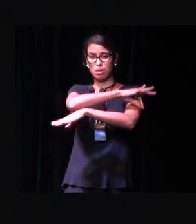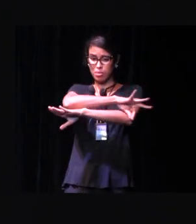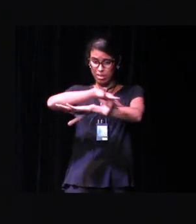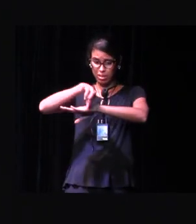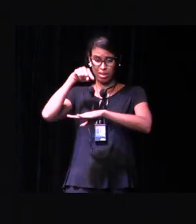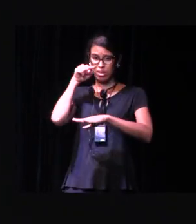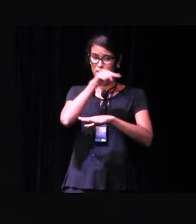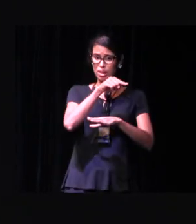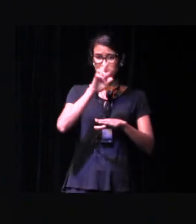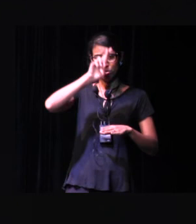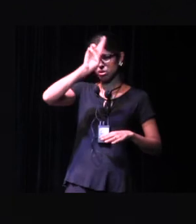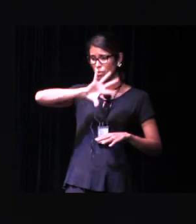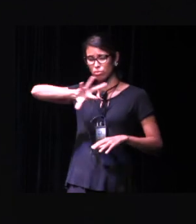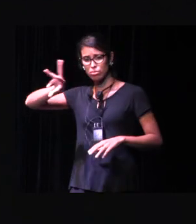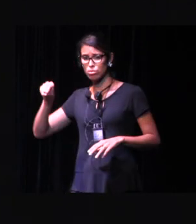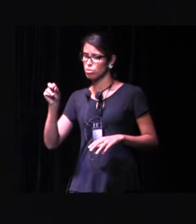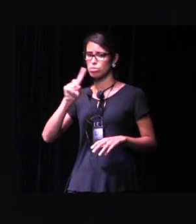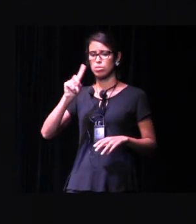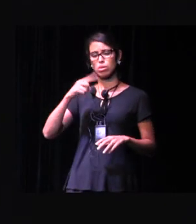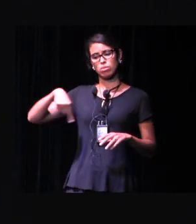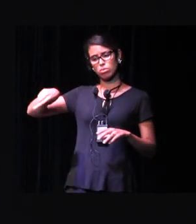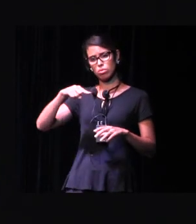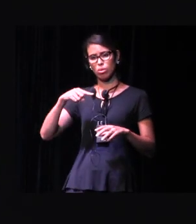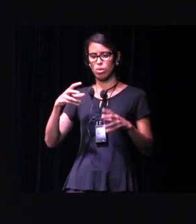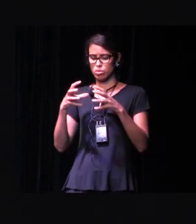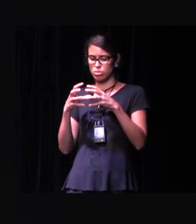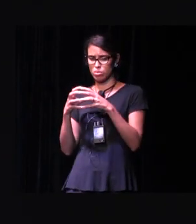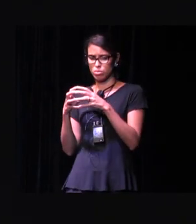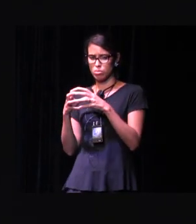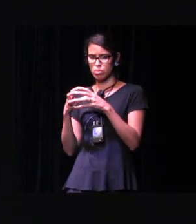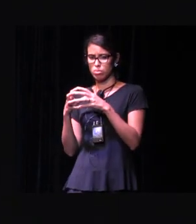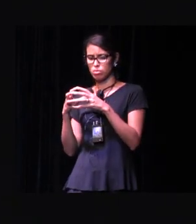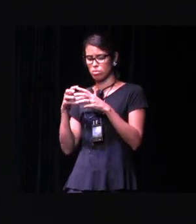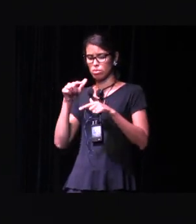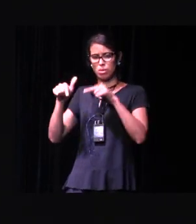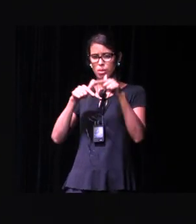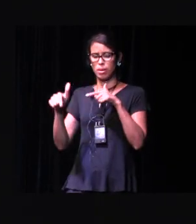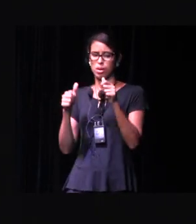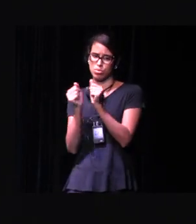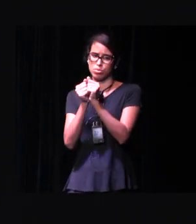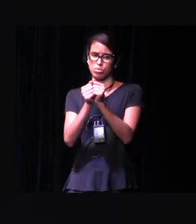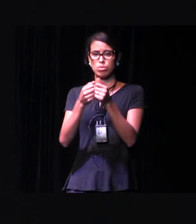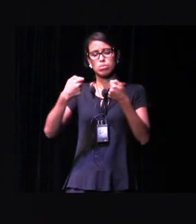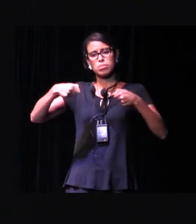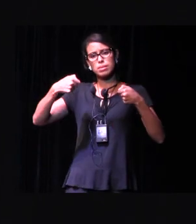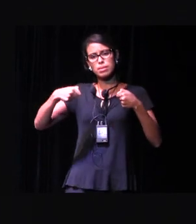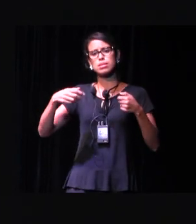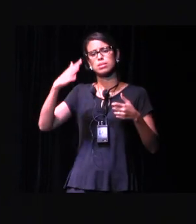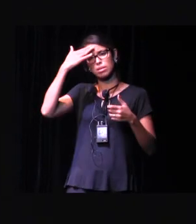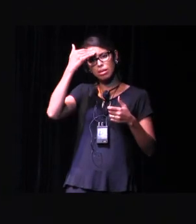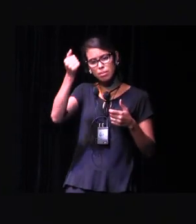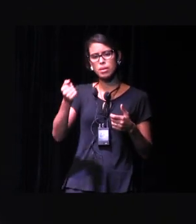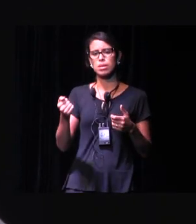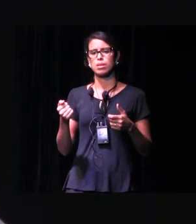arquiteto que resolve tudo, nós somos parceiros de um trabalho coletivo multidisciplinar, então é